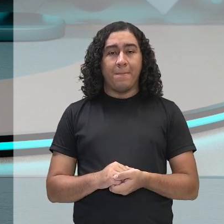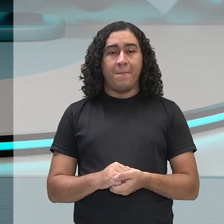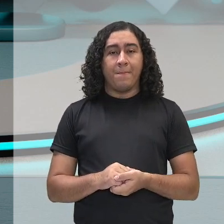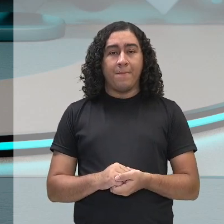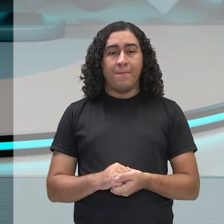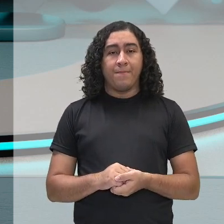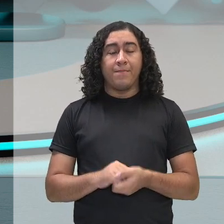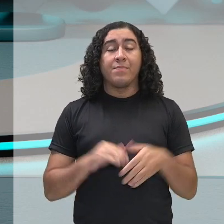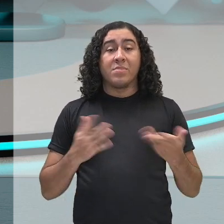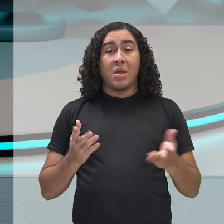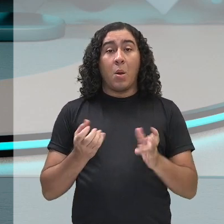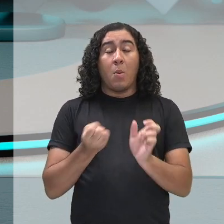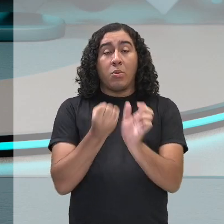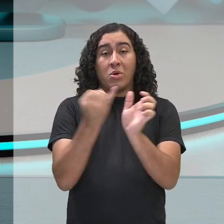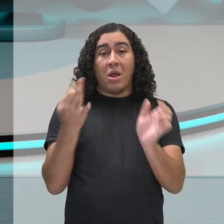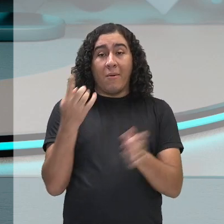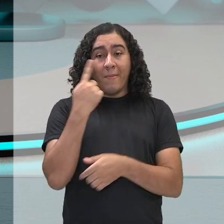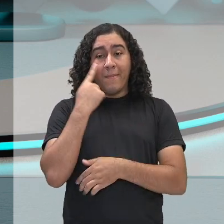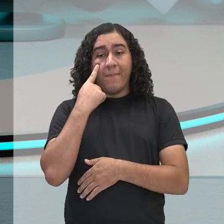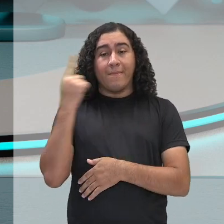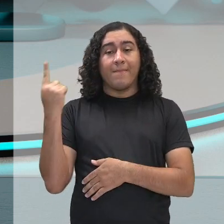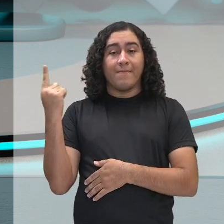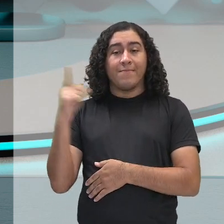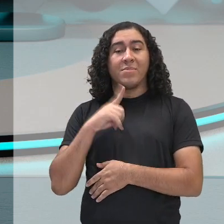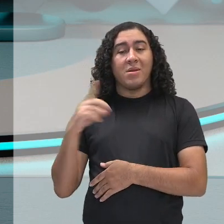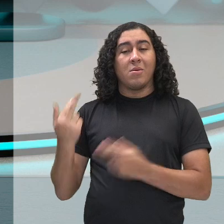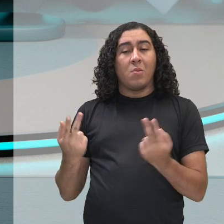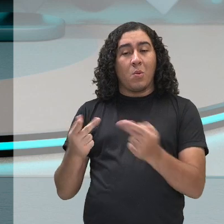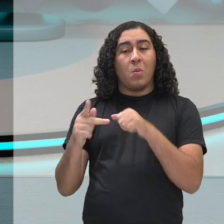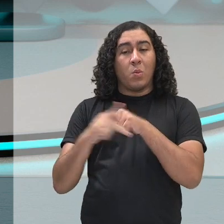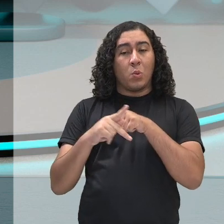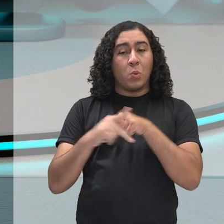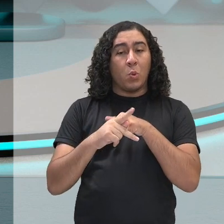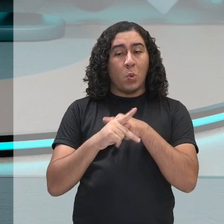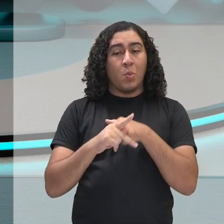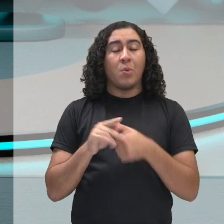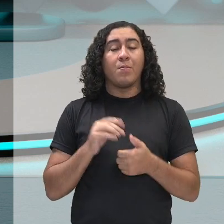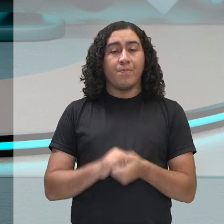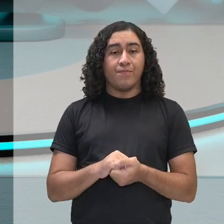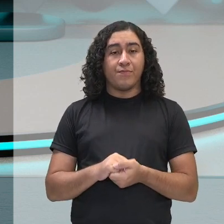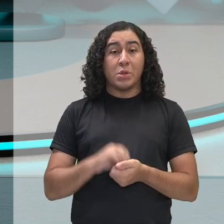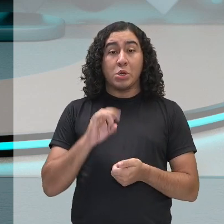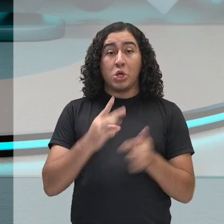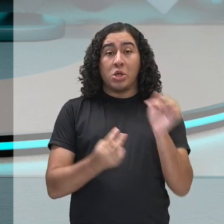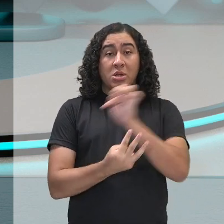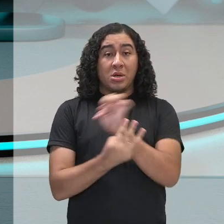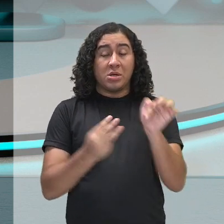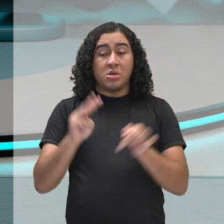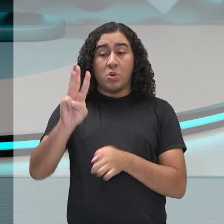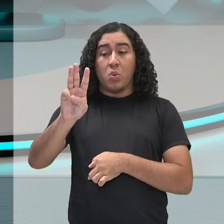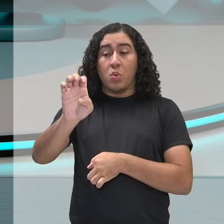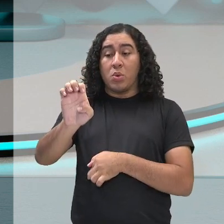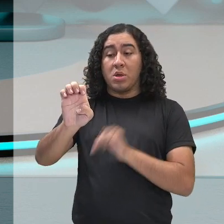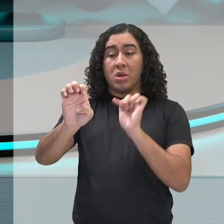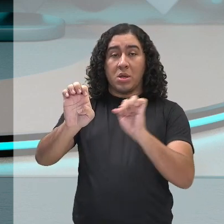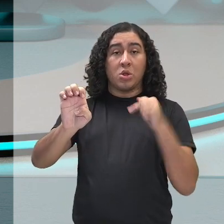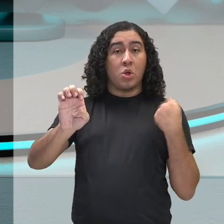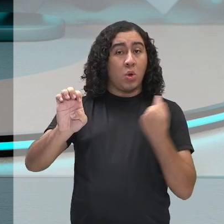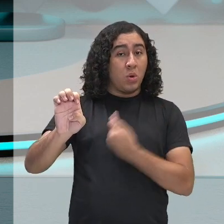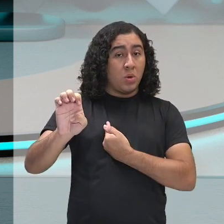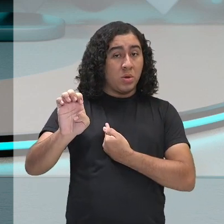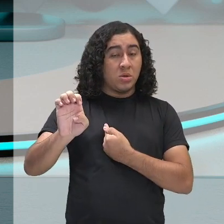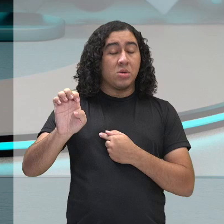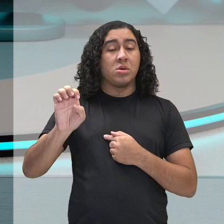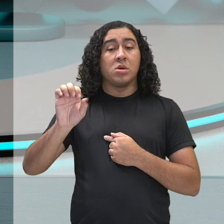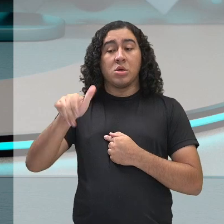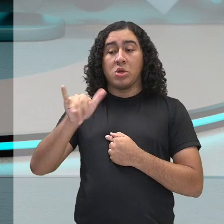a forma do plural, olha só, nós vamos seguir os pronomes do plural. Quais são? São só três. We, que é we are, não é?